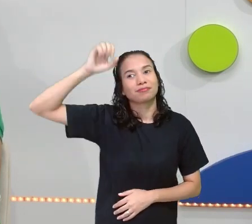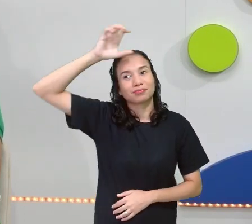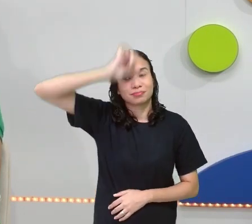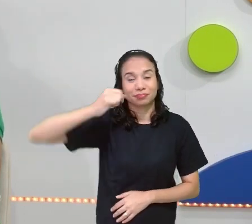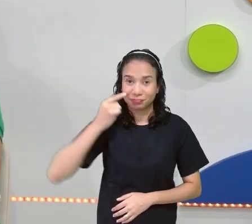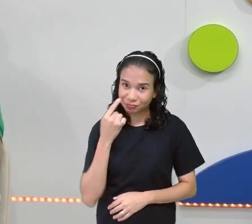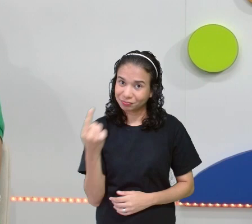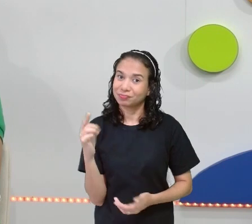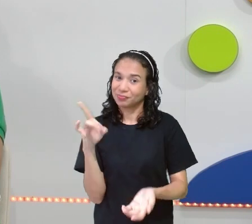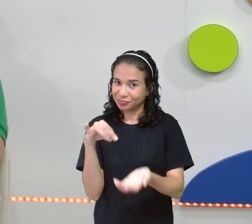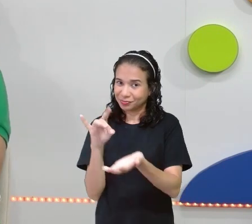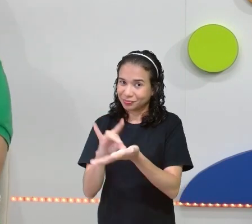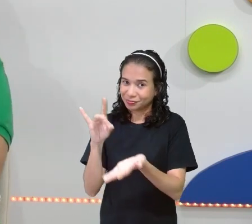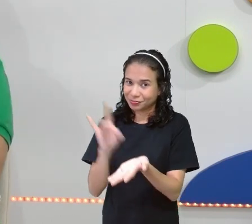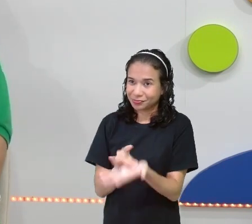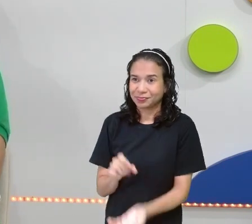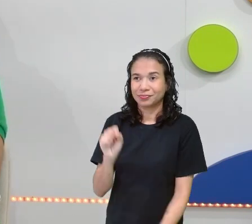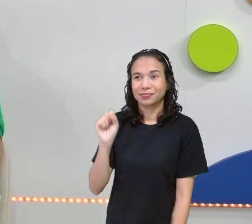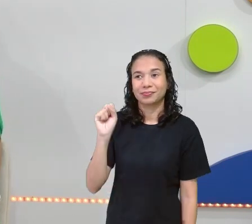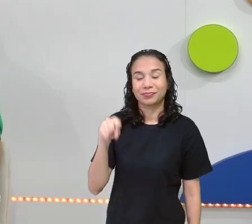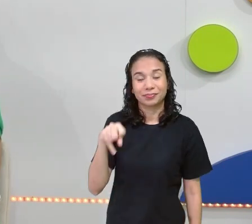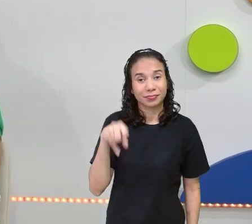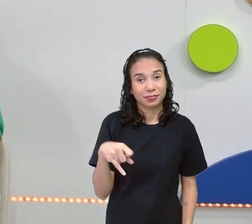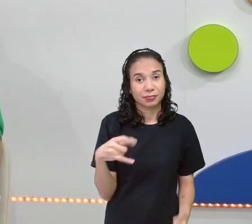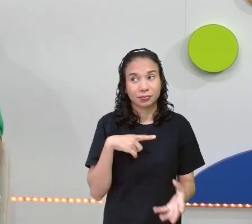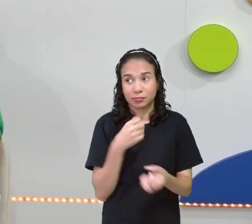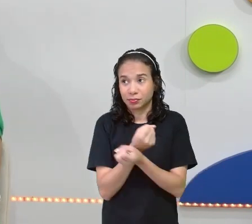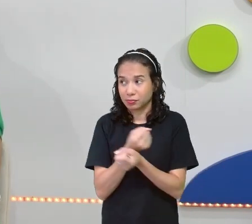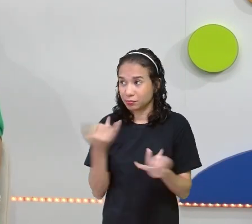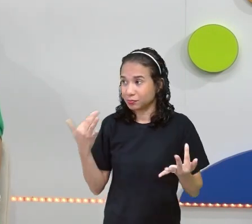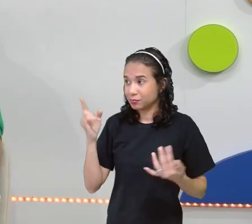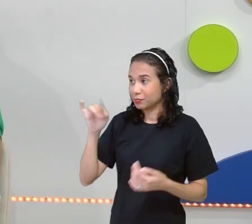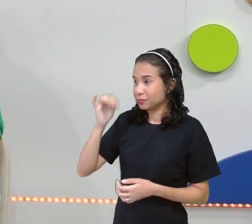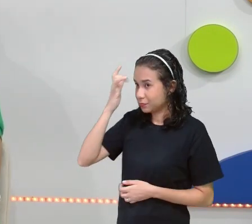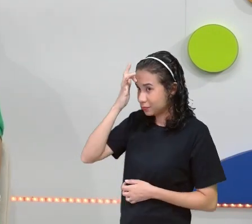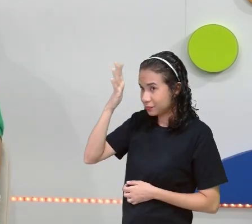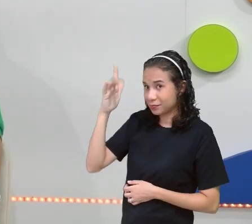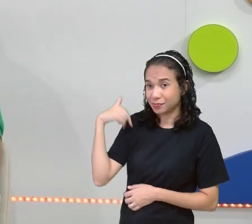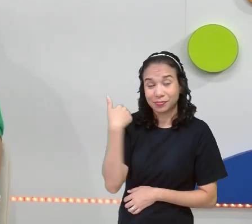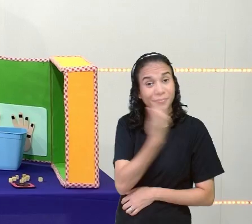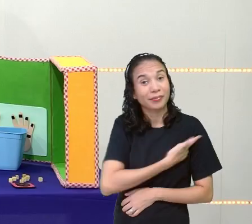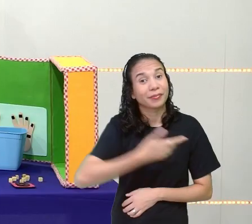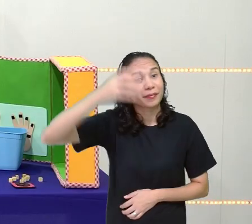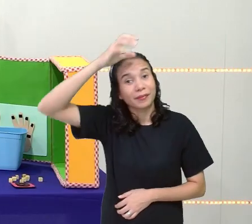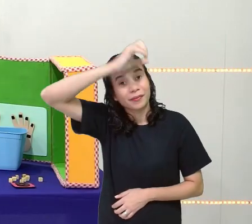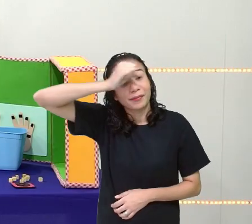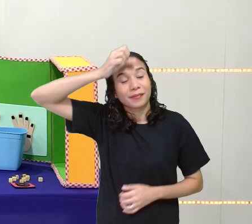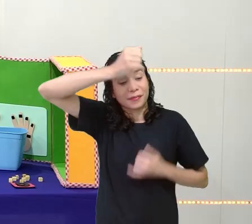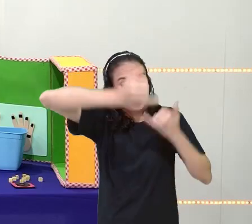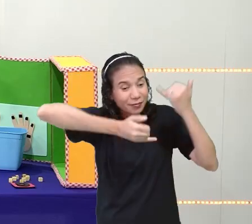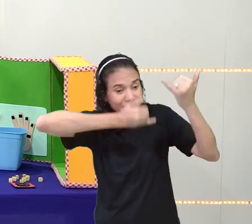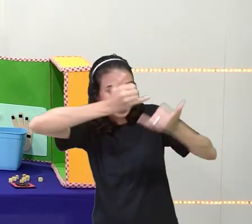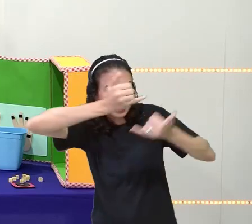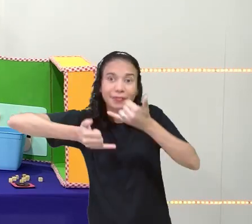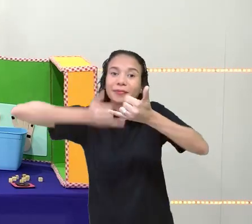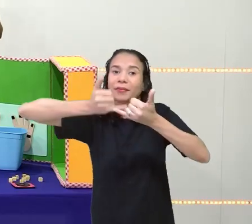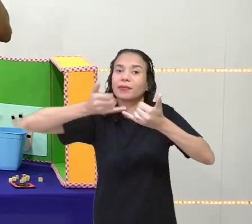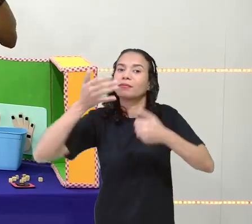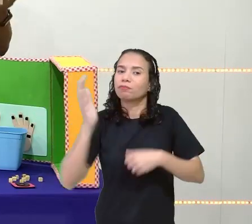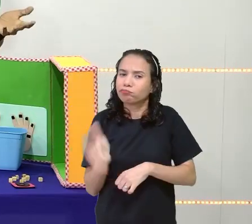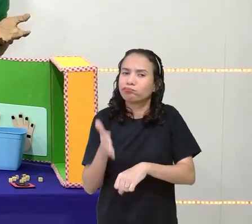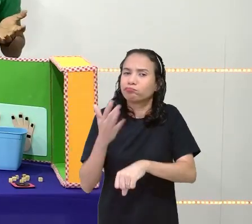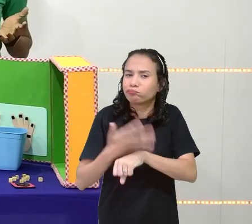isso? Isso mesmo. Com o quiz fica facinho, né? A gente aprende brincando. A gente já